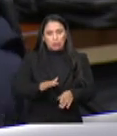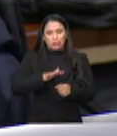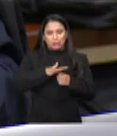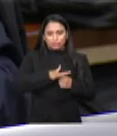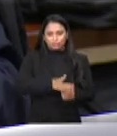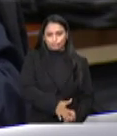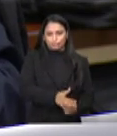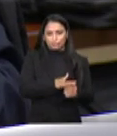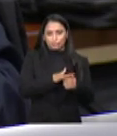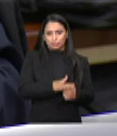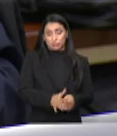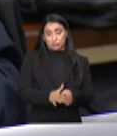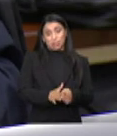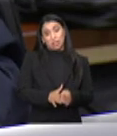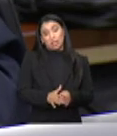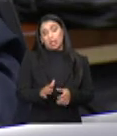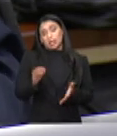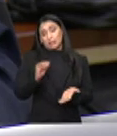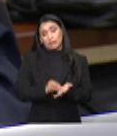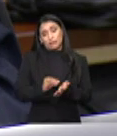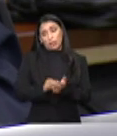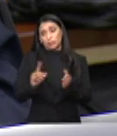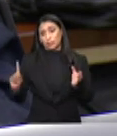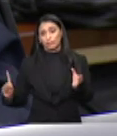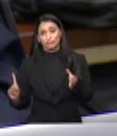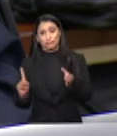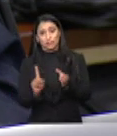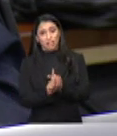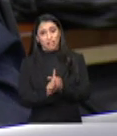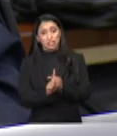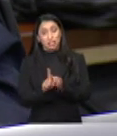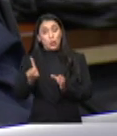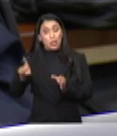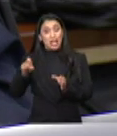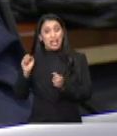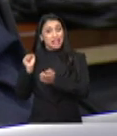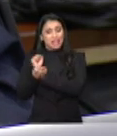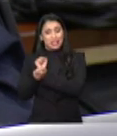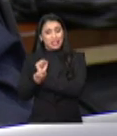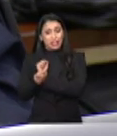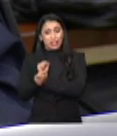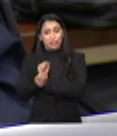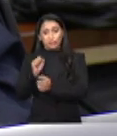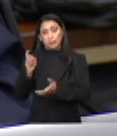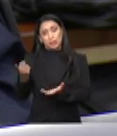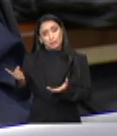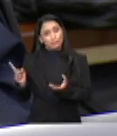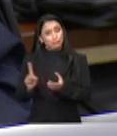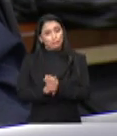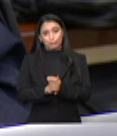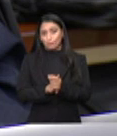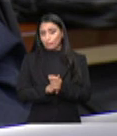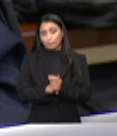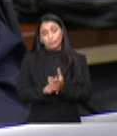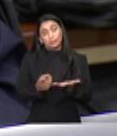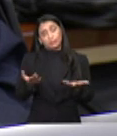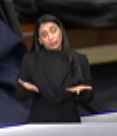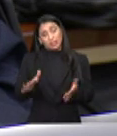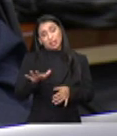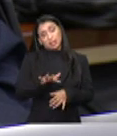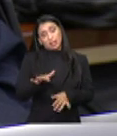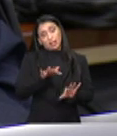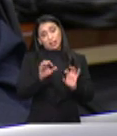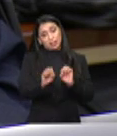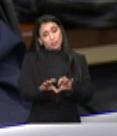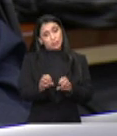resultaram da não integração dos ex-escravos à sociedade, inclusive, sobretudo, pela via da educação,